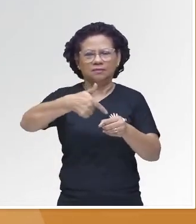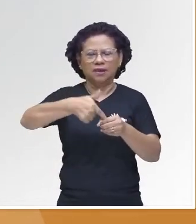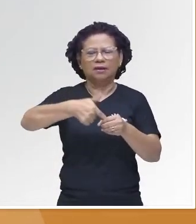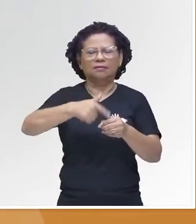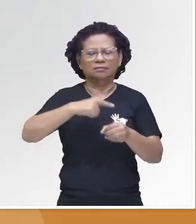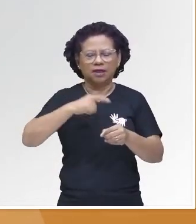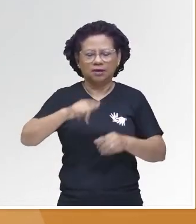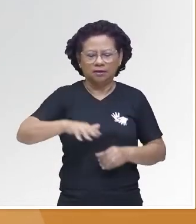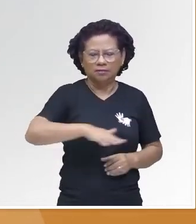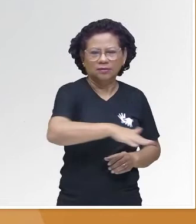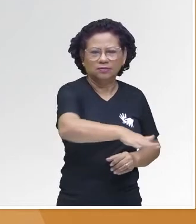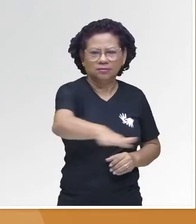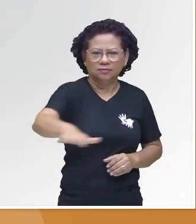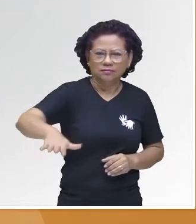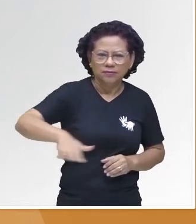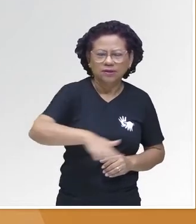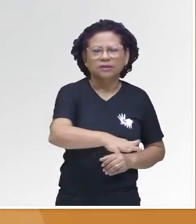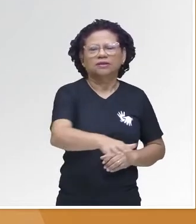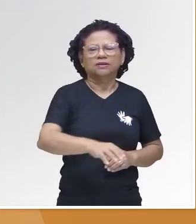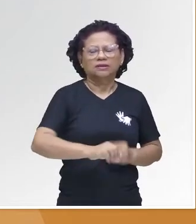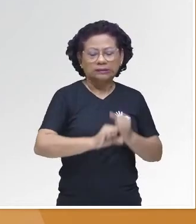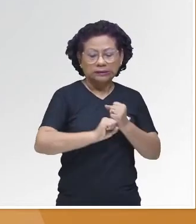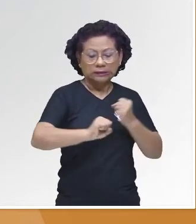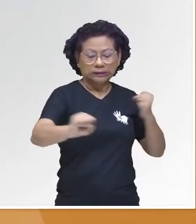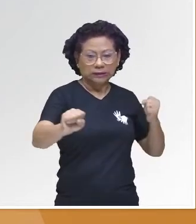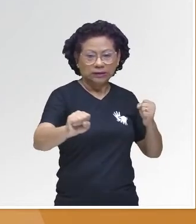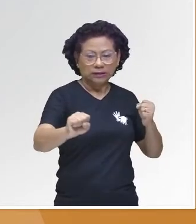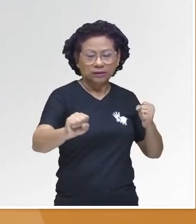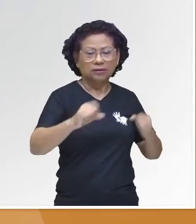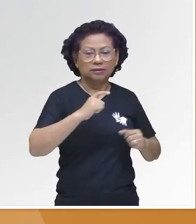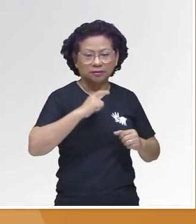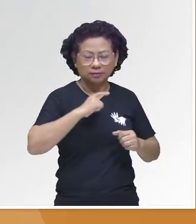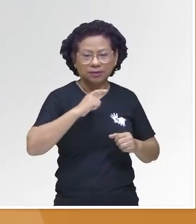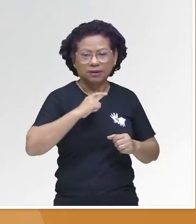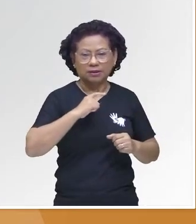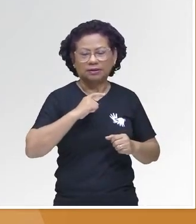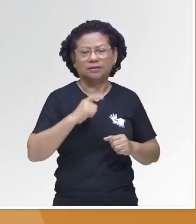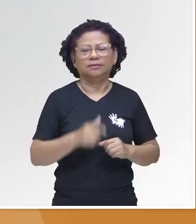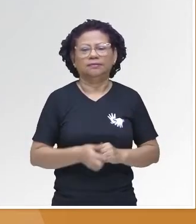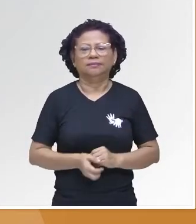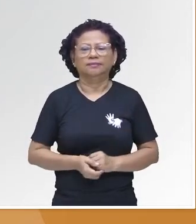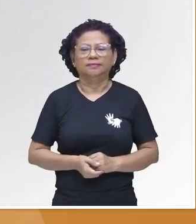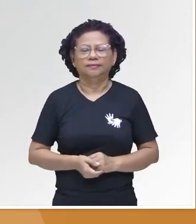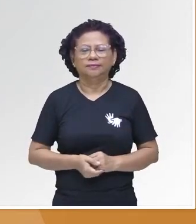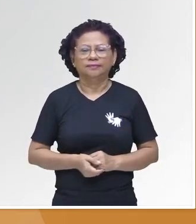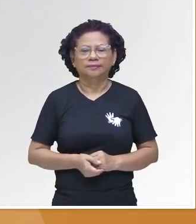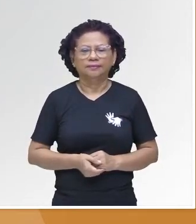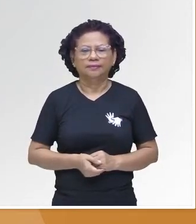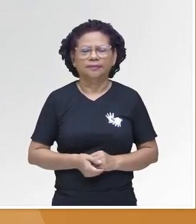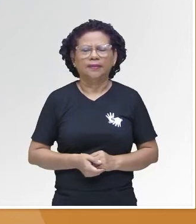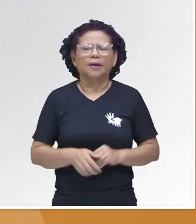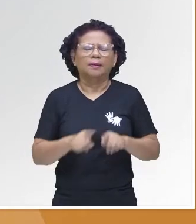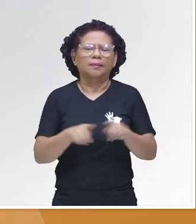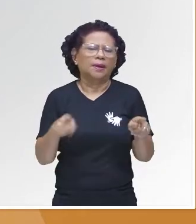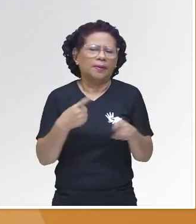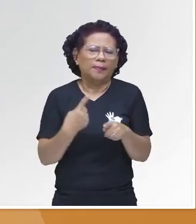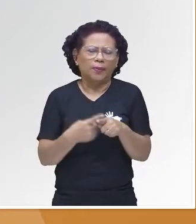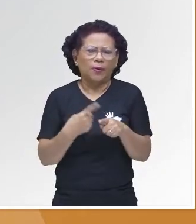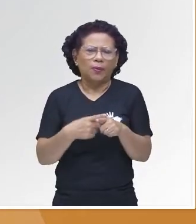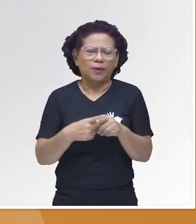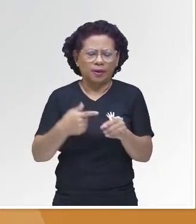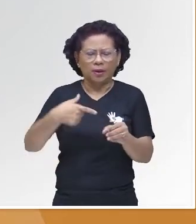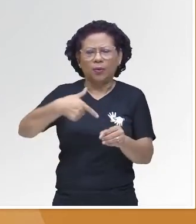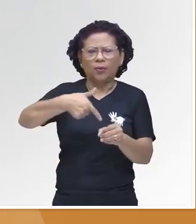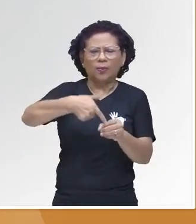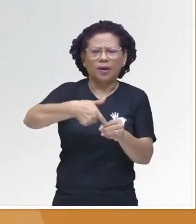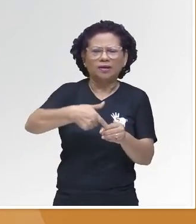petrolíferas para fazer essa extração com todo cuidado, tá? Mas por que, né, que o petróleo é tão